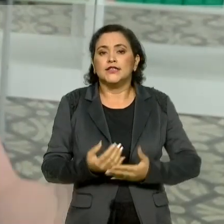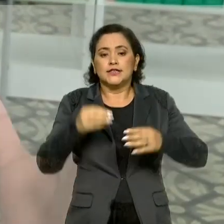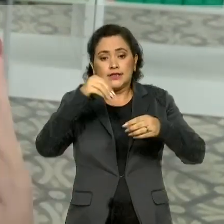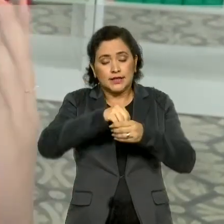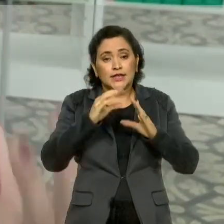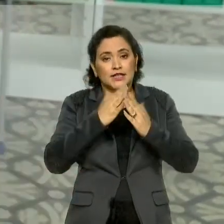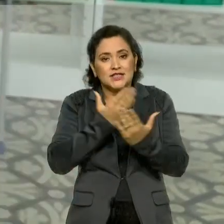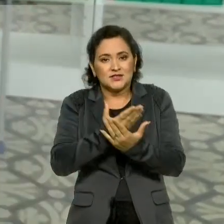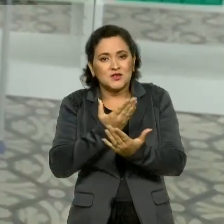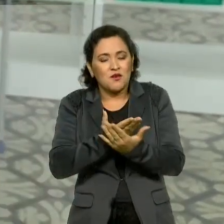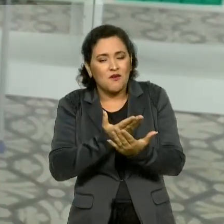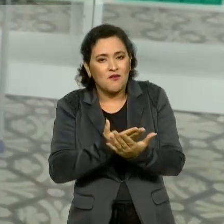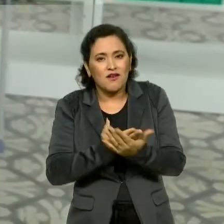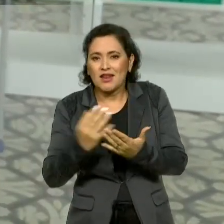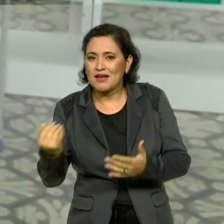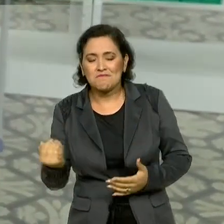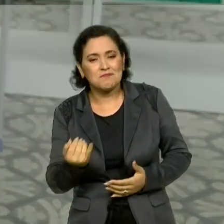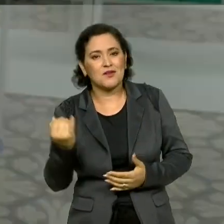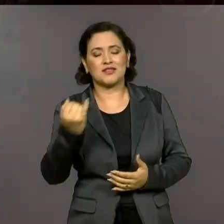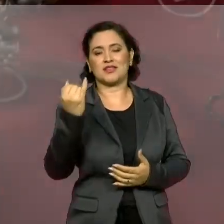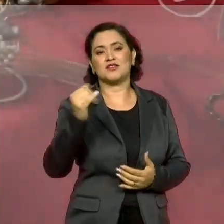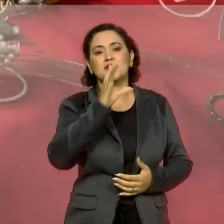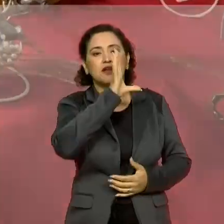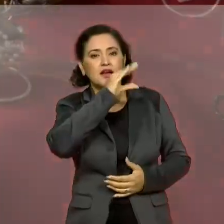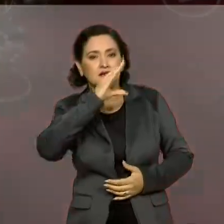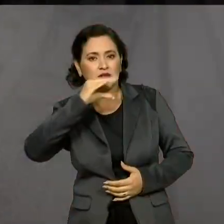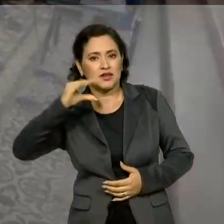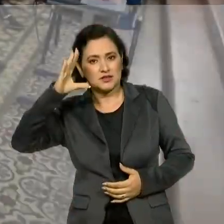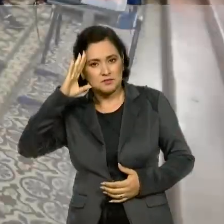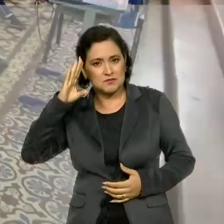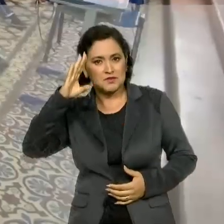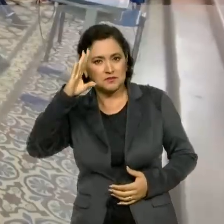da escola picual os adolescentes